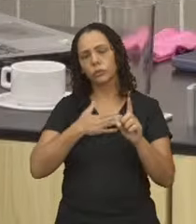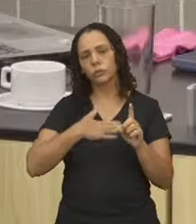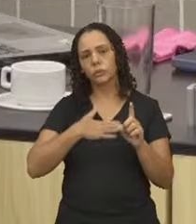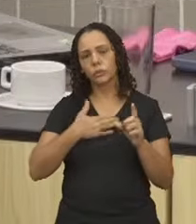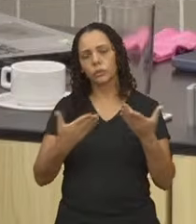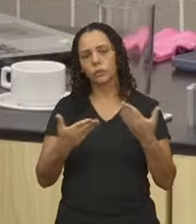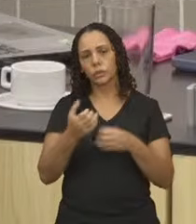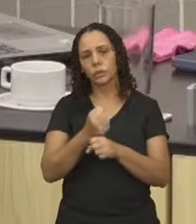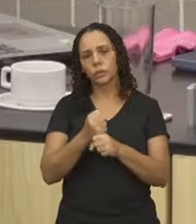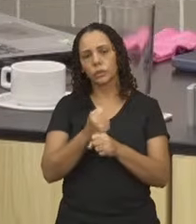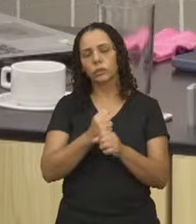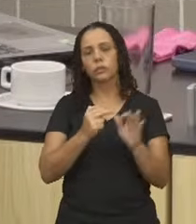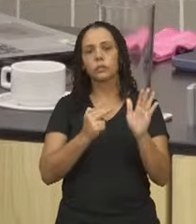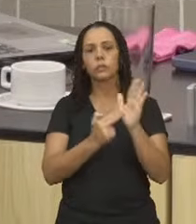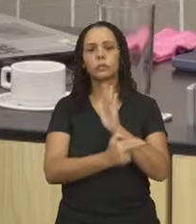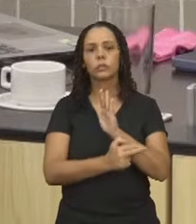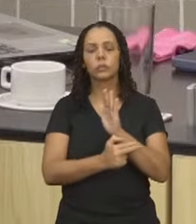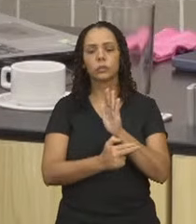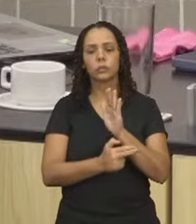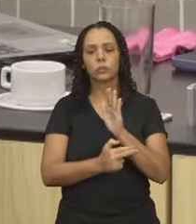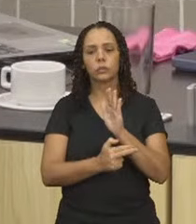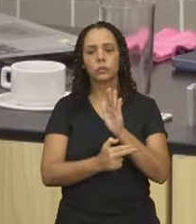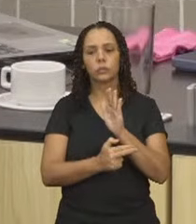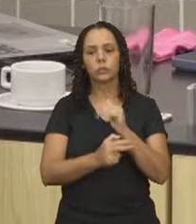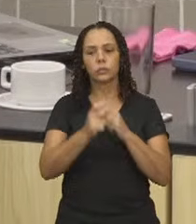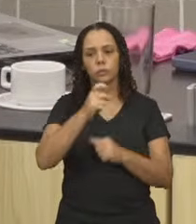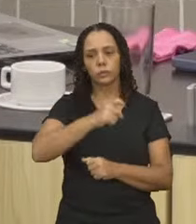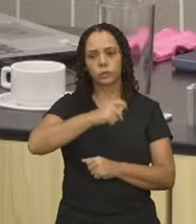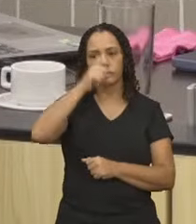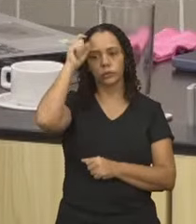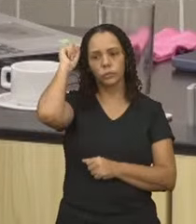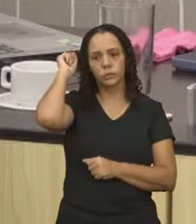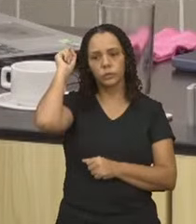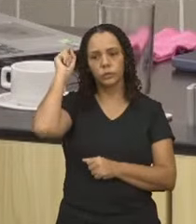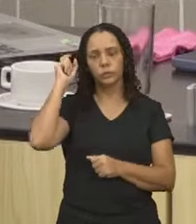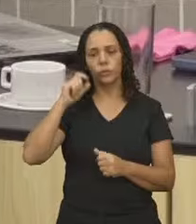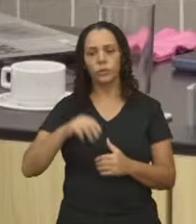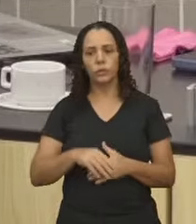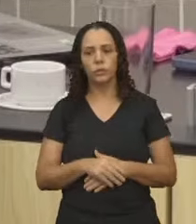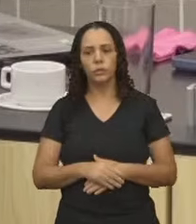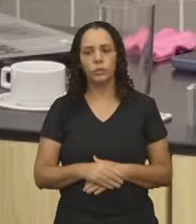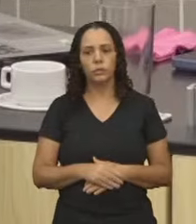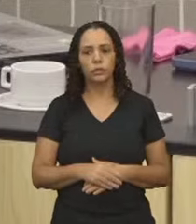2025. Autoria, vereador Jueques Almeida.